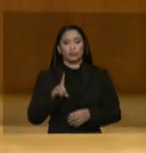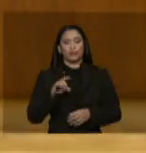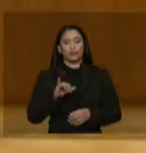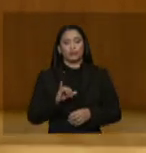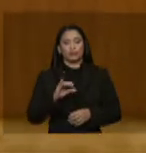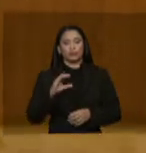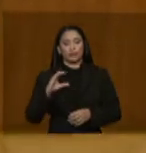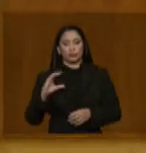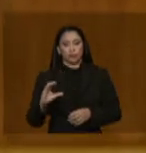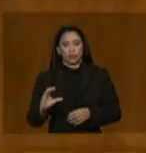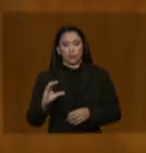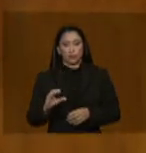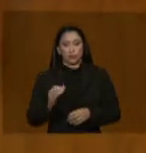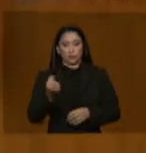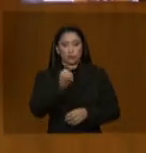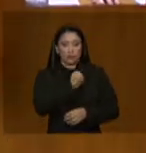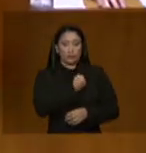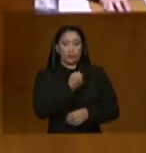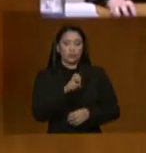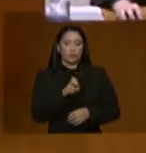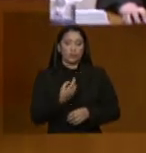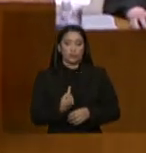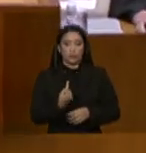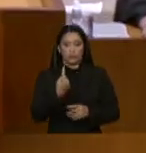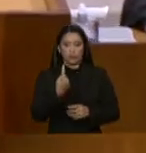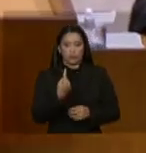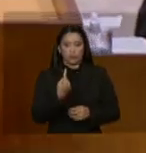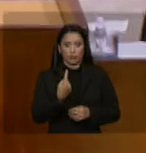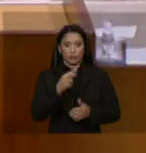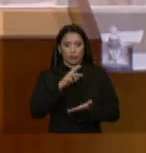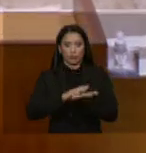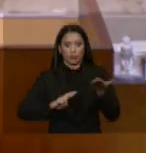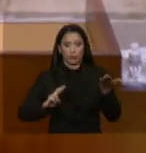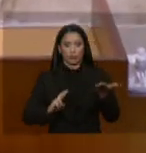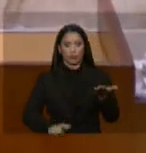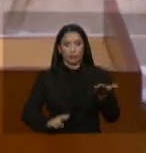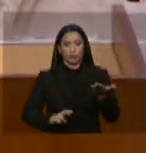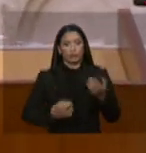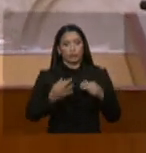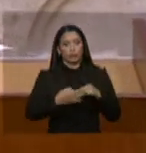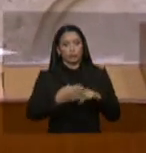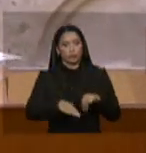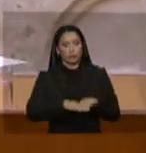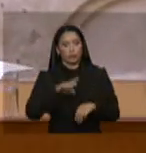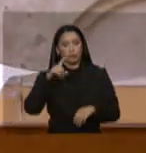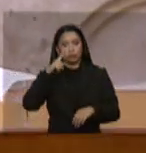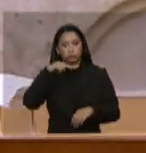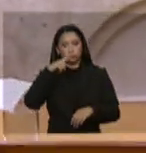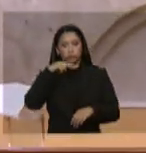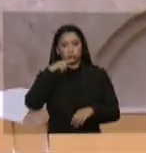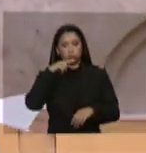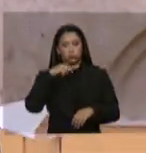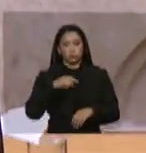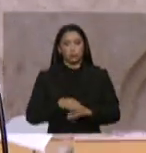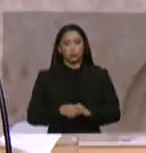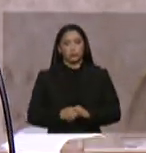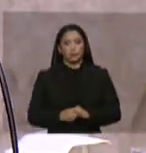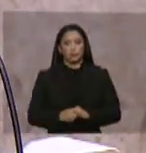de constitucionalidade número 51 sobre a relatoria do ministro Gilmar Mendes